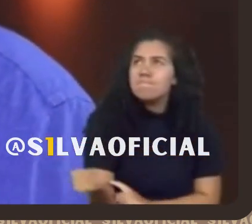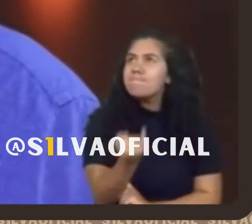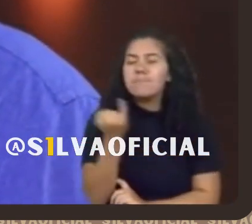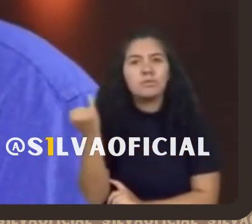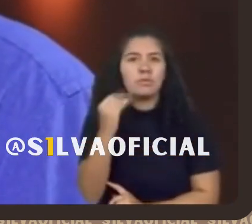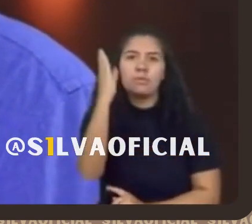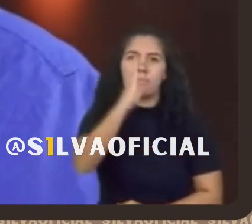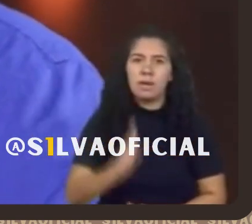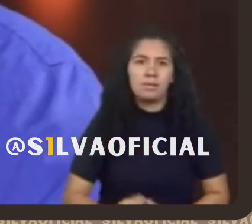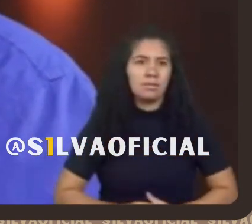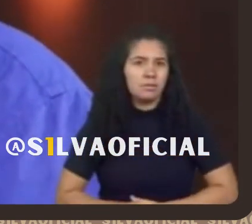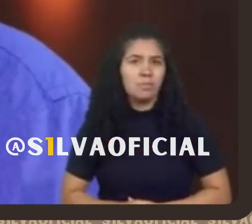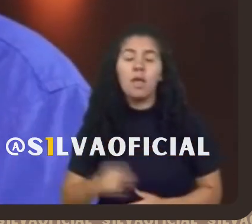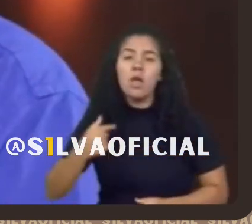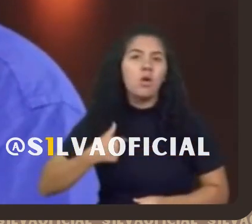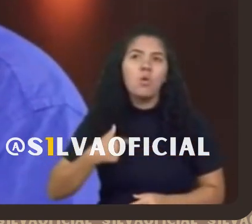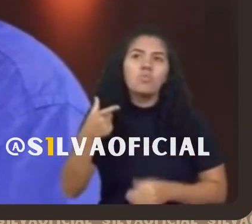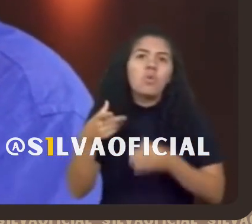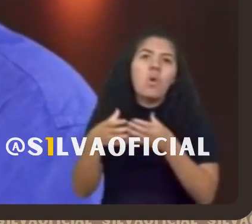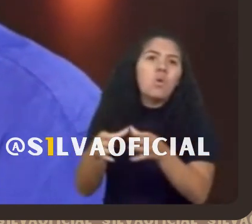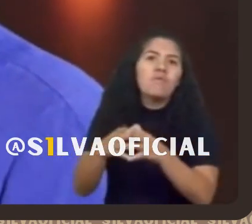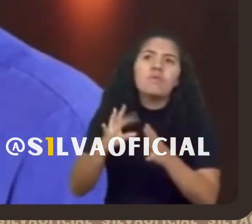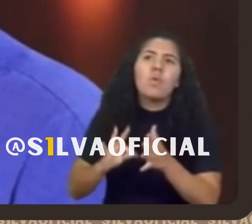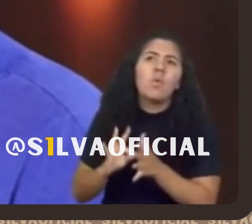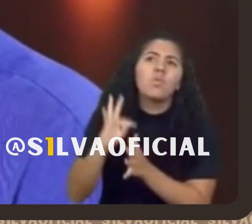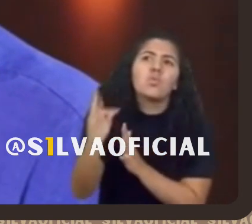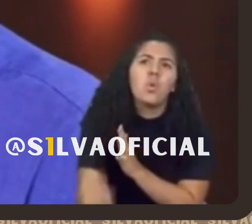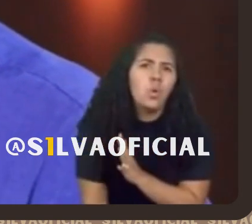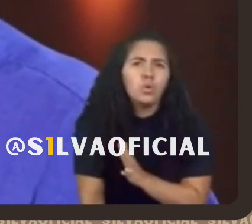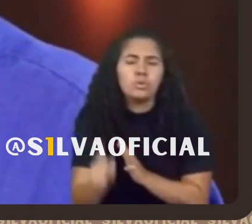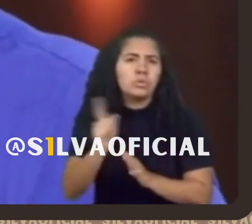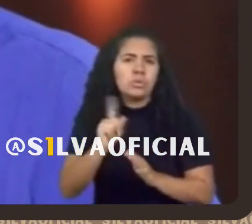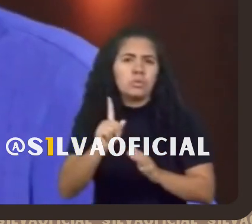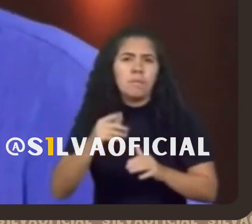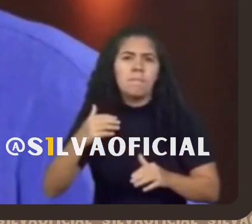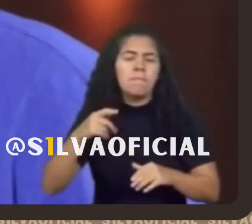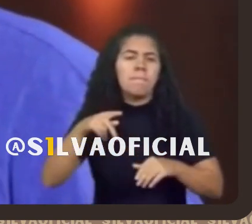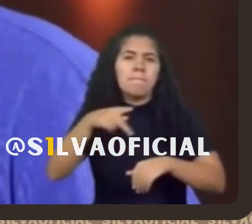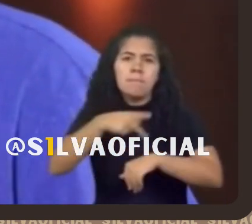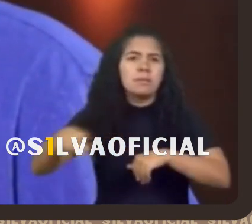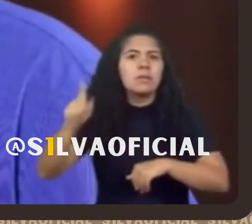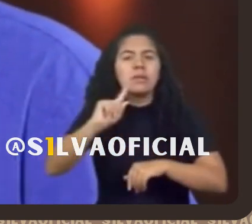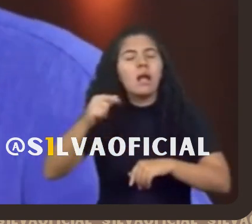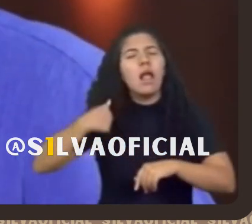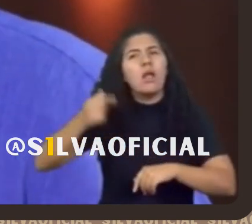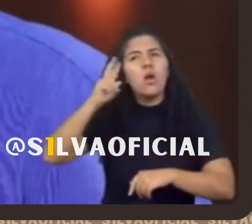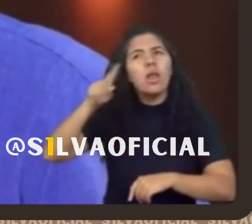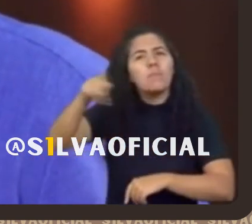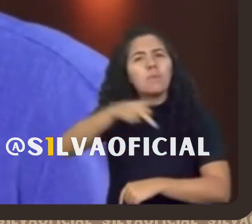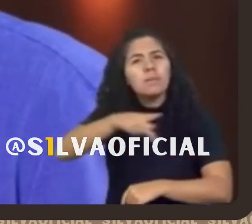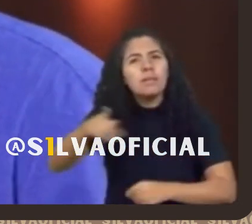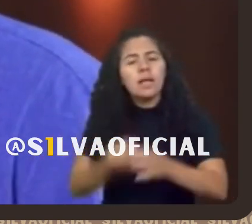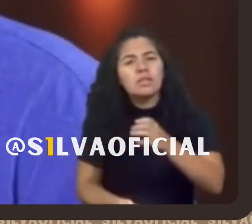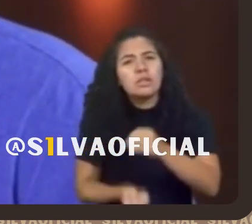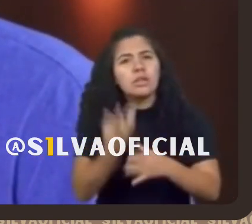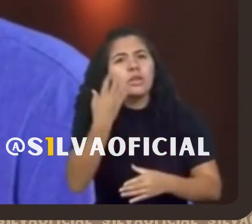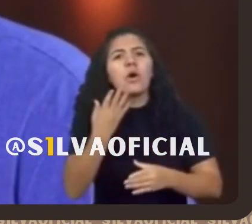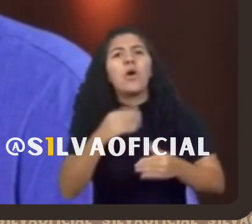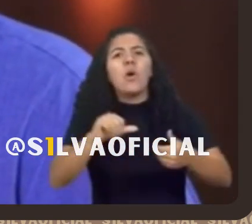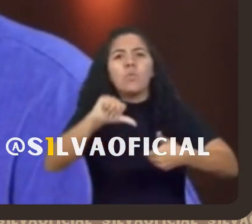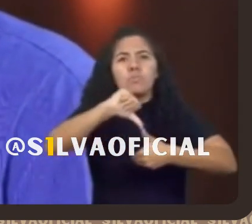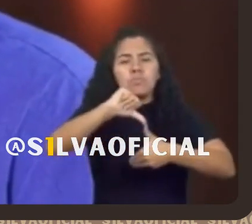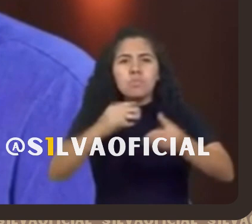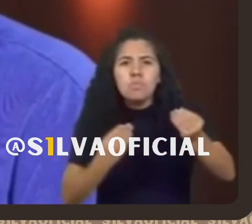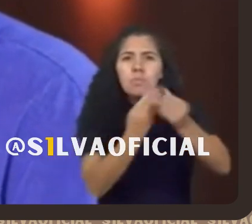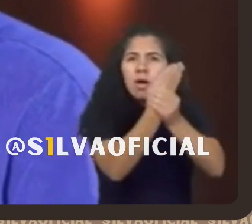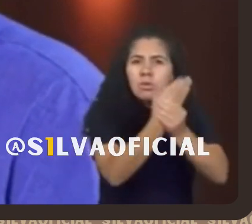presidentes mas eu lembro do afonsinho do sarne criando o mercul eu lembro sabe da minha relação com k com a Ina